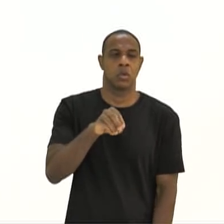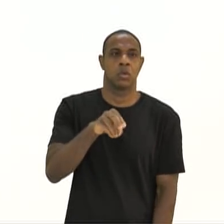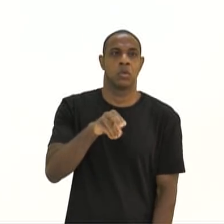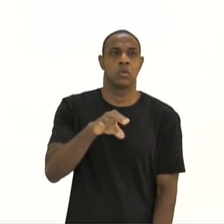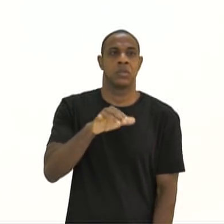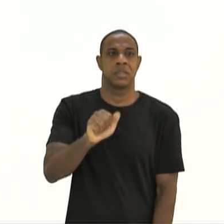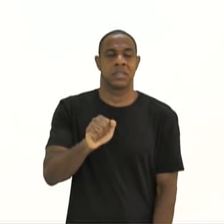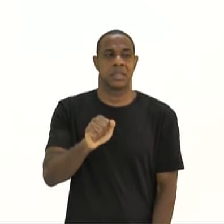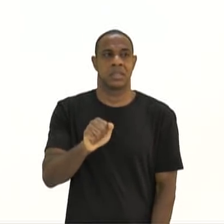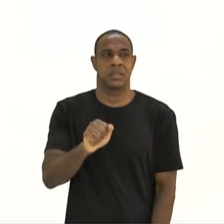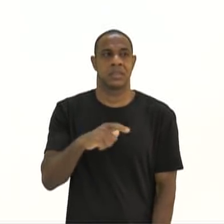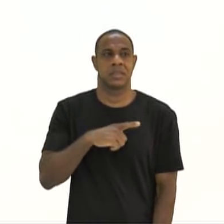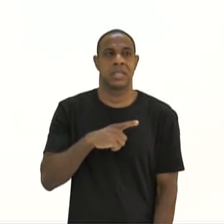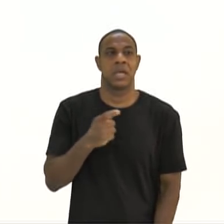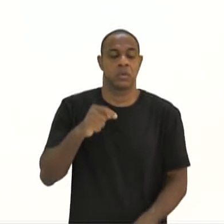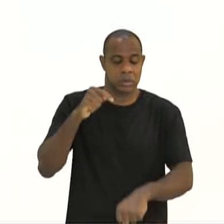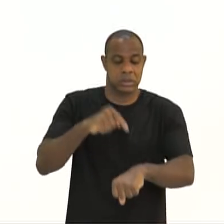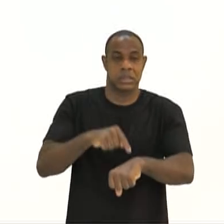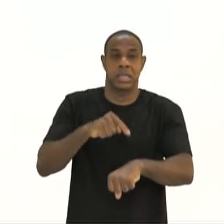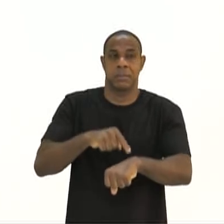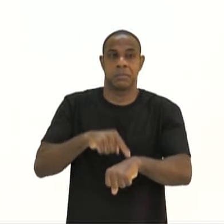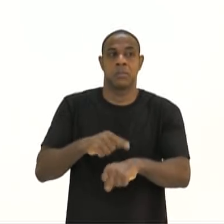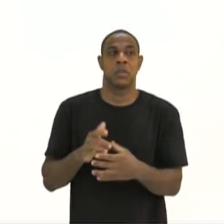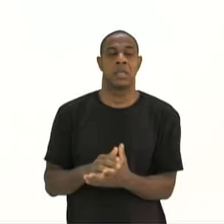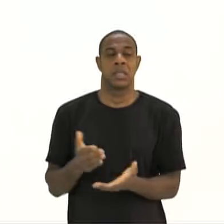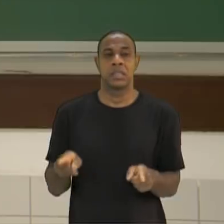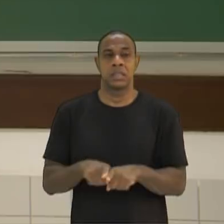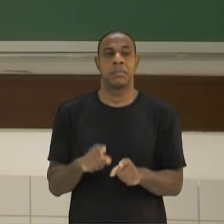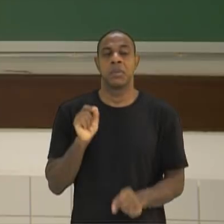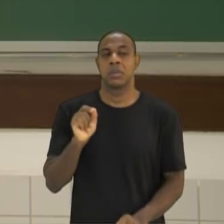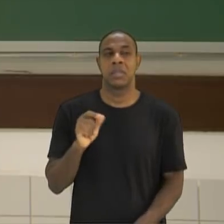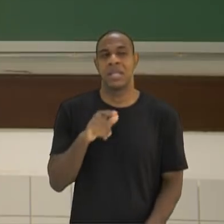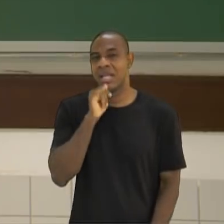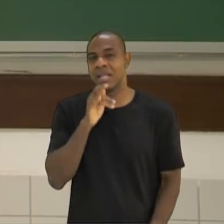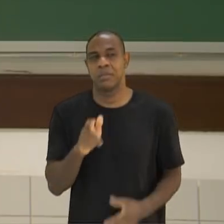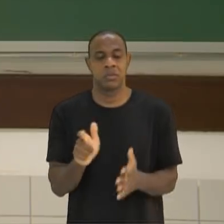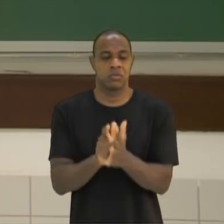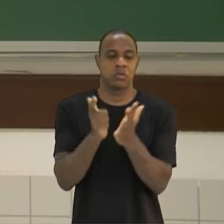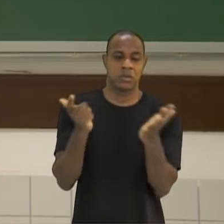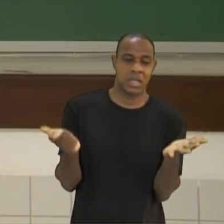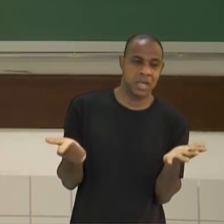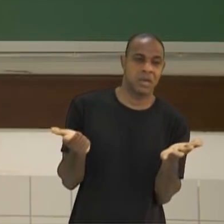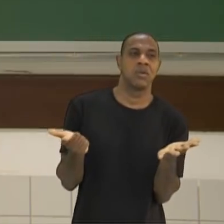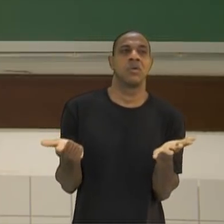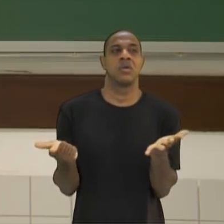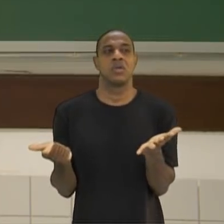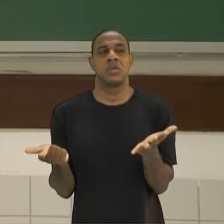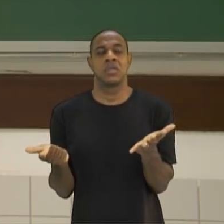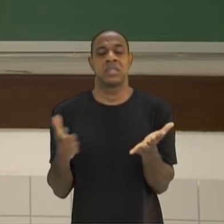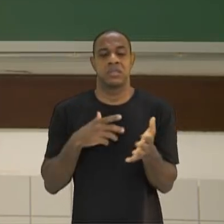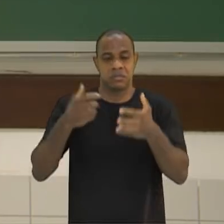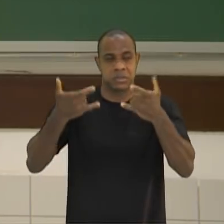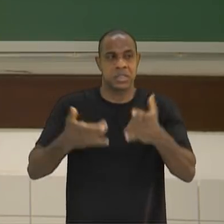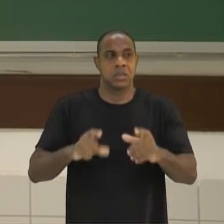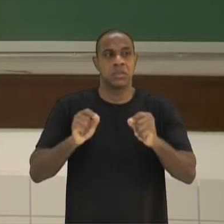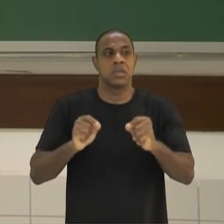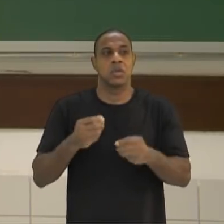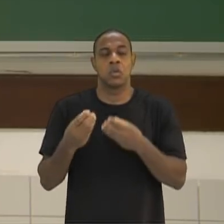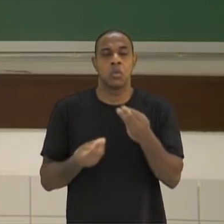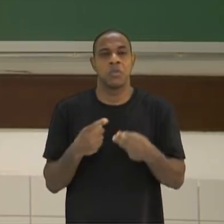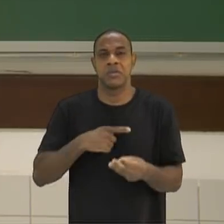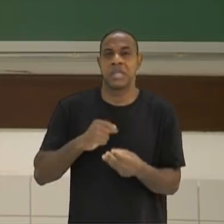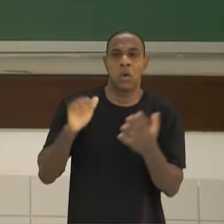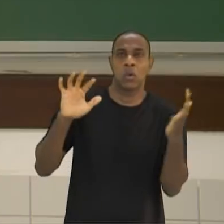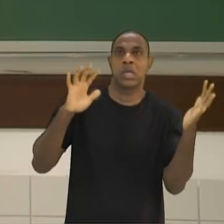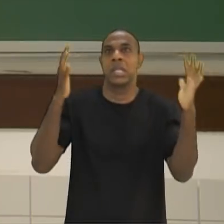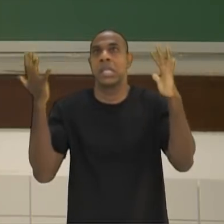essa dimensão temporal, né? Lembrando que a pessoa no jornal, num telejornal, que explica para a gente como que vai estar o